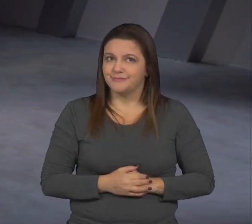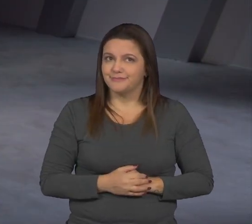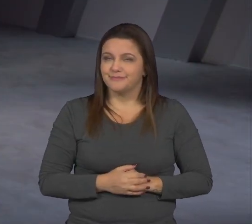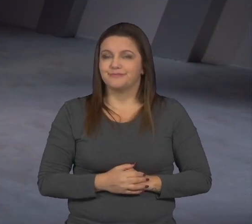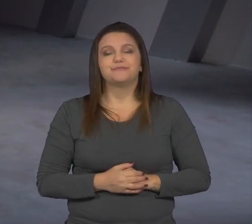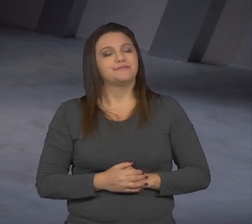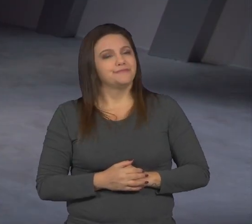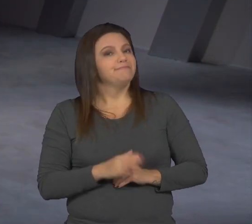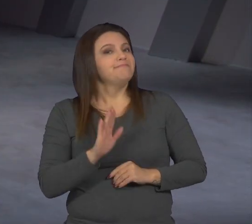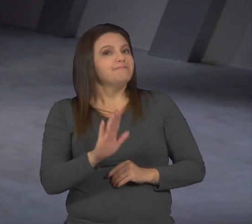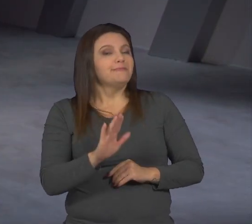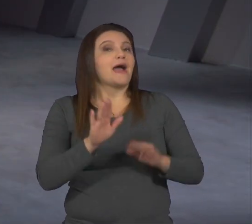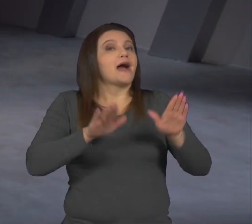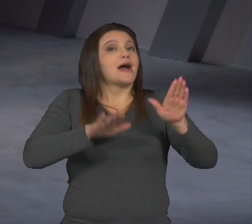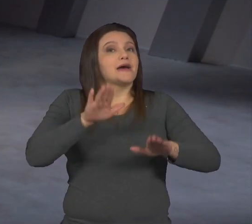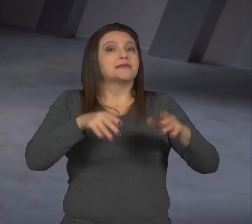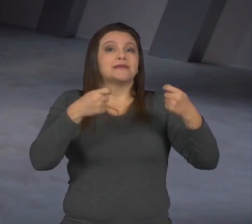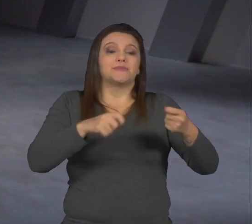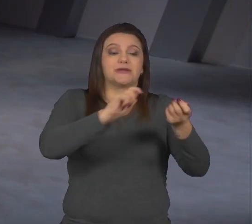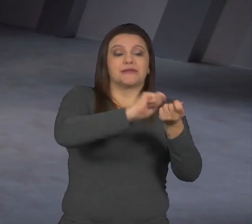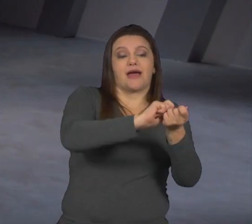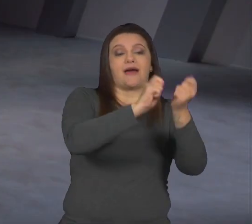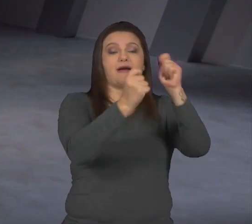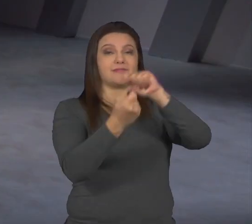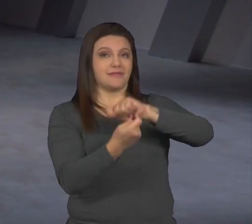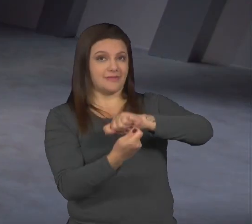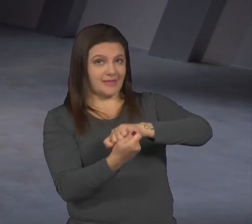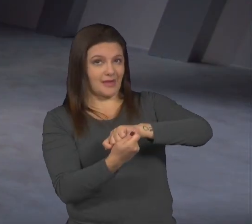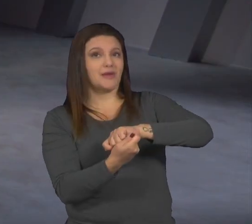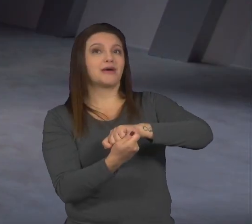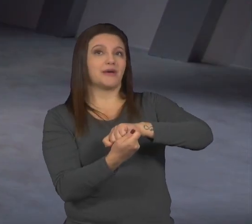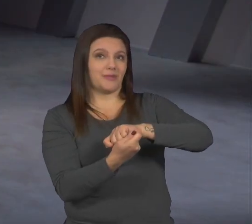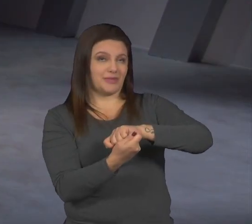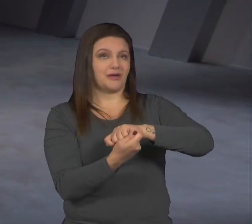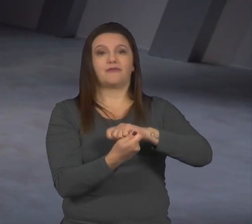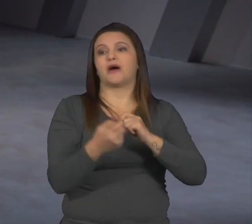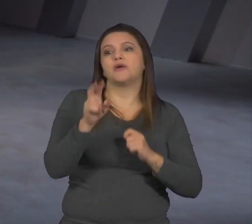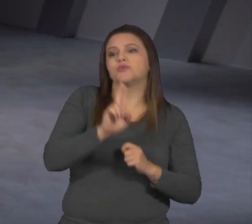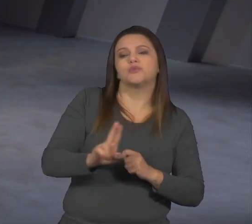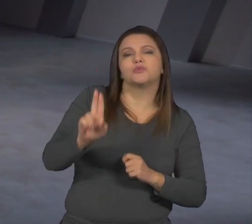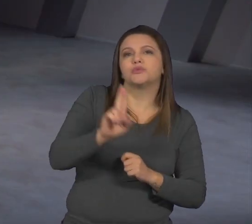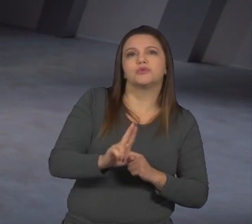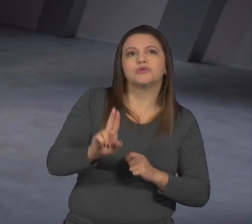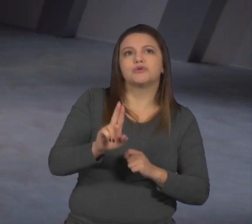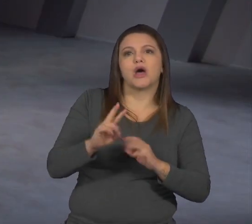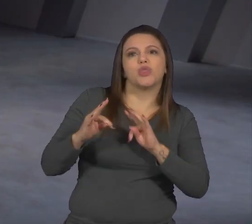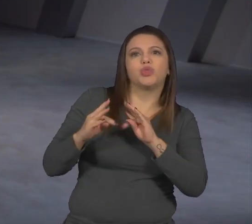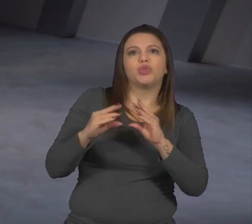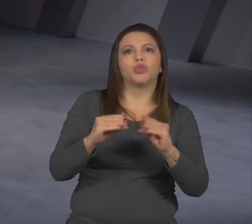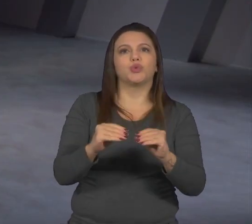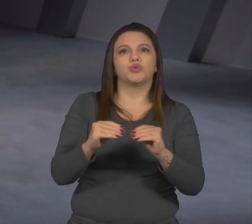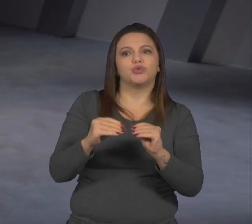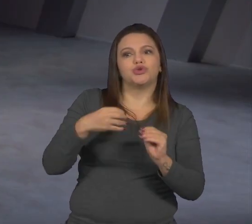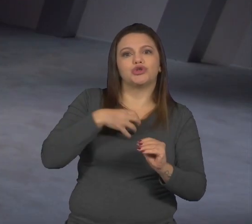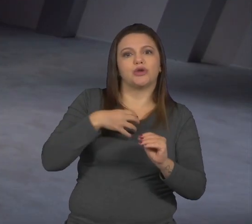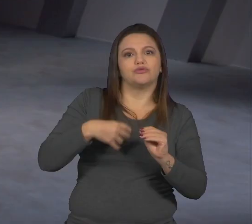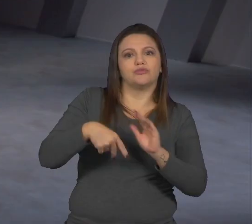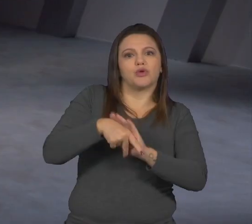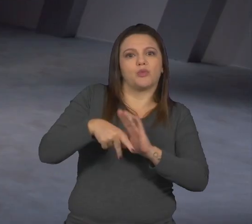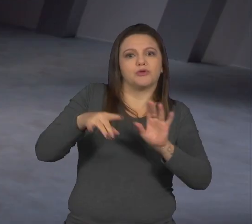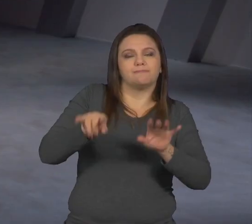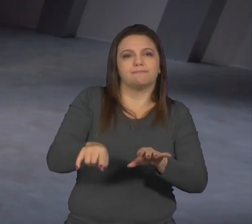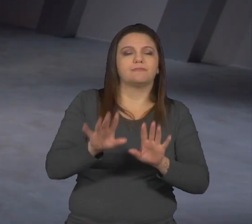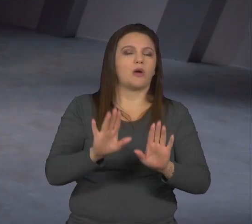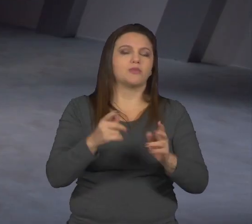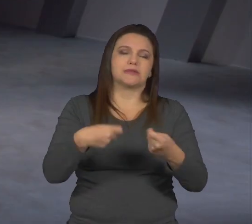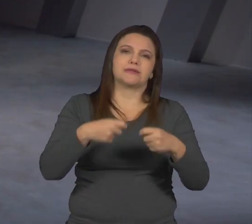É comum que eu tenha que adaptar algum desses componentes, que eu não possa necessariamente usar esses componentes da forma como eles vêm.